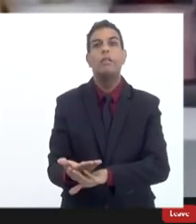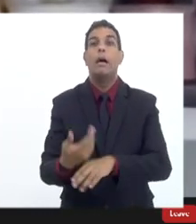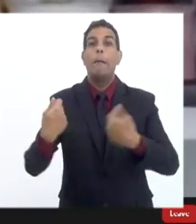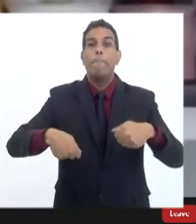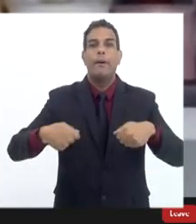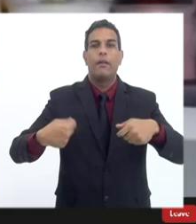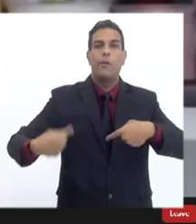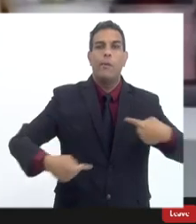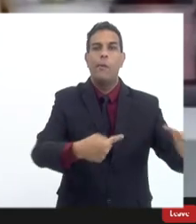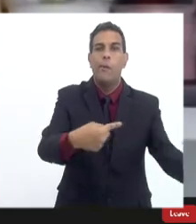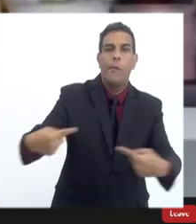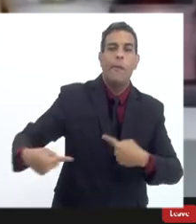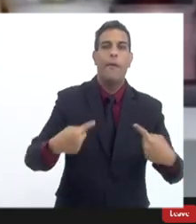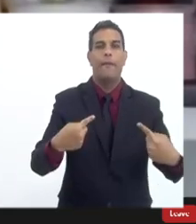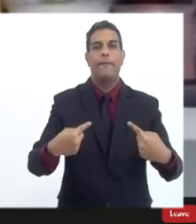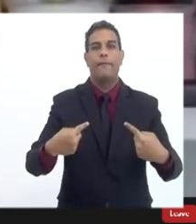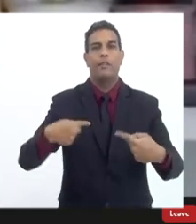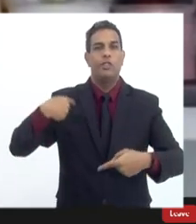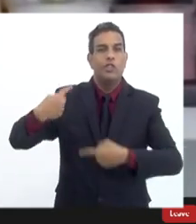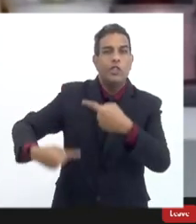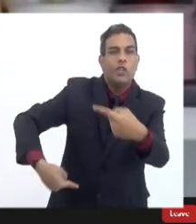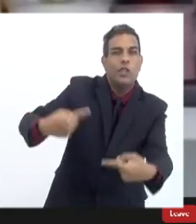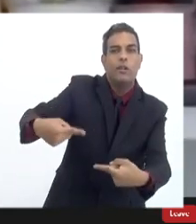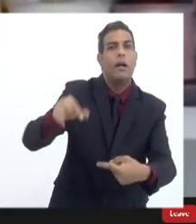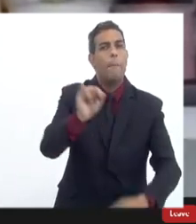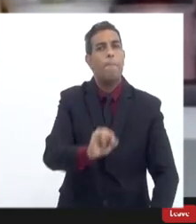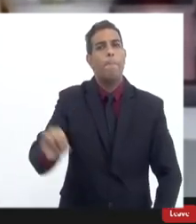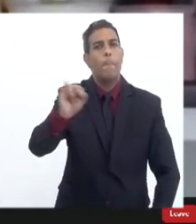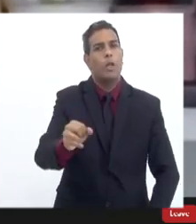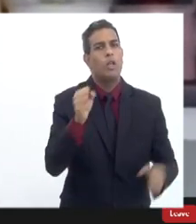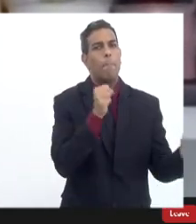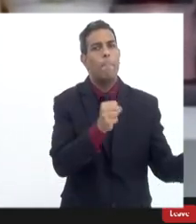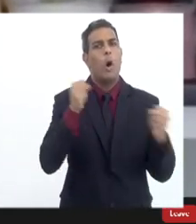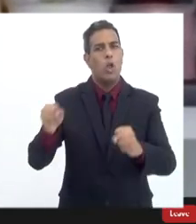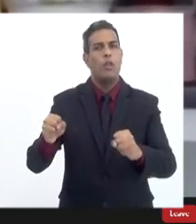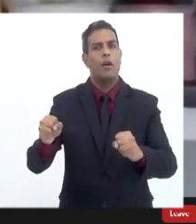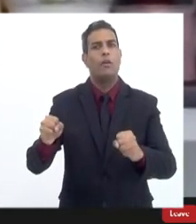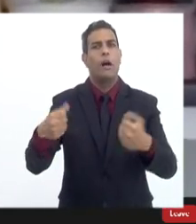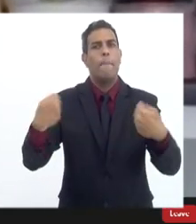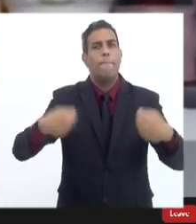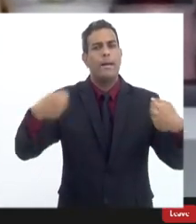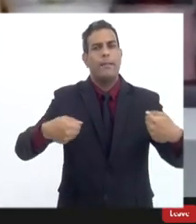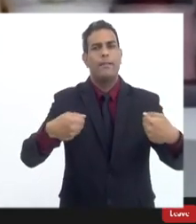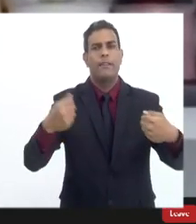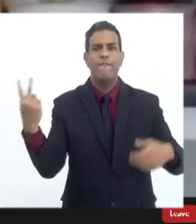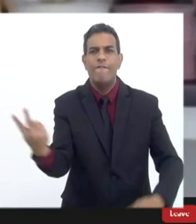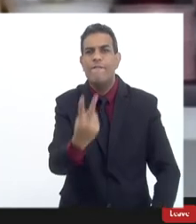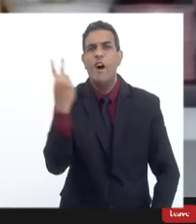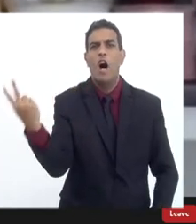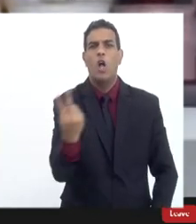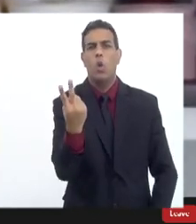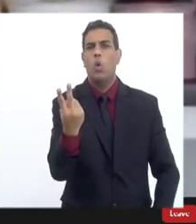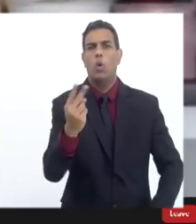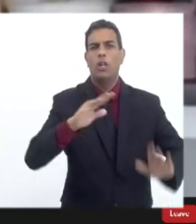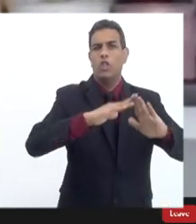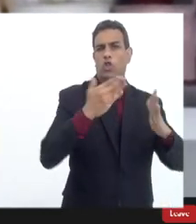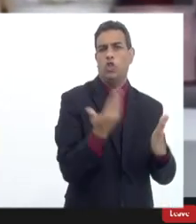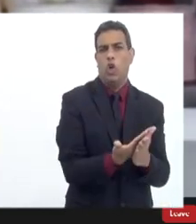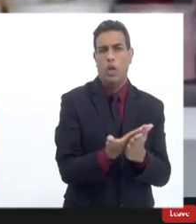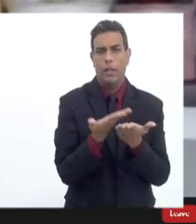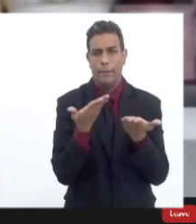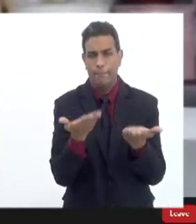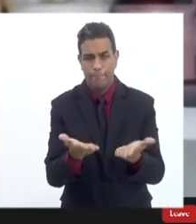diálogo intergeracional que é importante e é potente, que precisa ser construído e valorizado, inclusive.